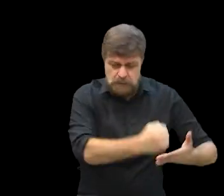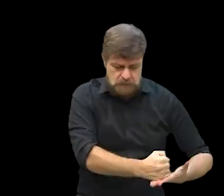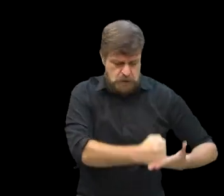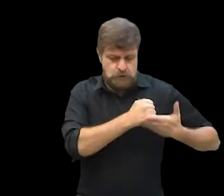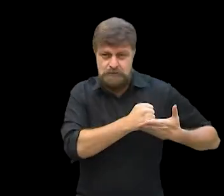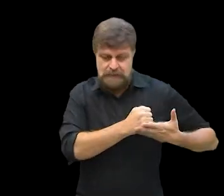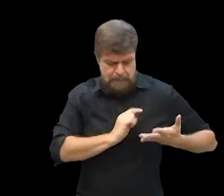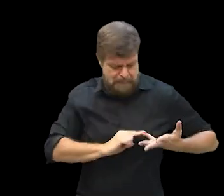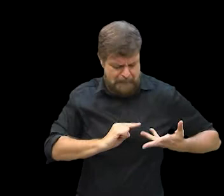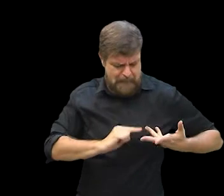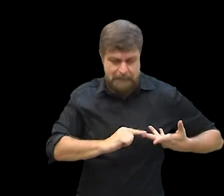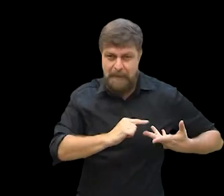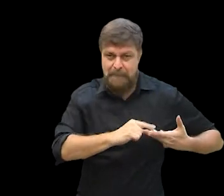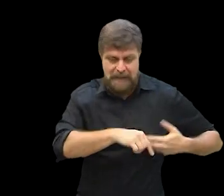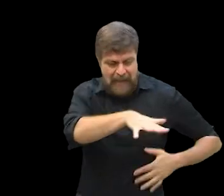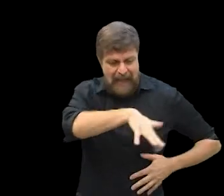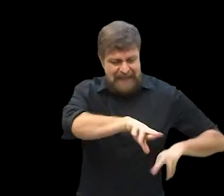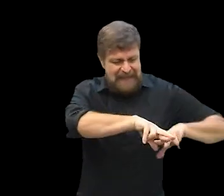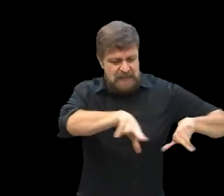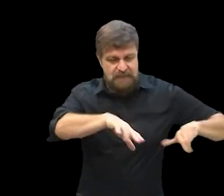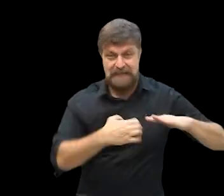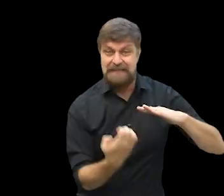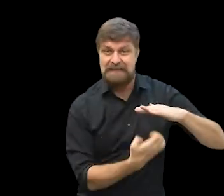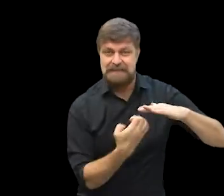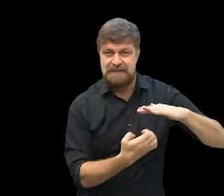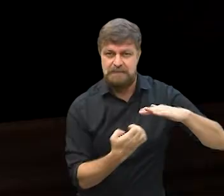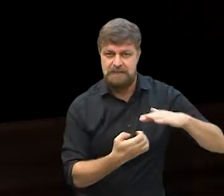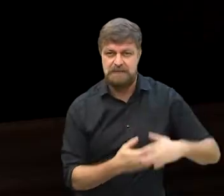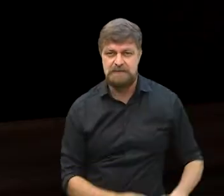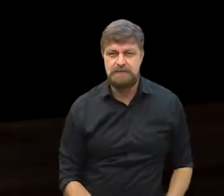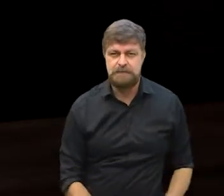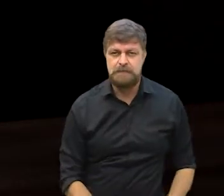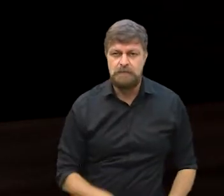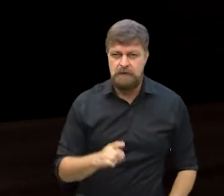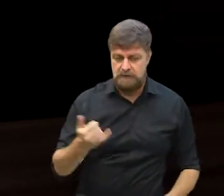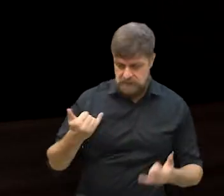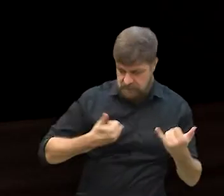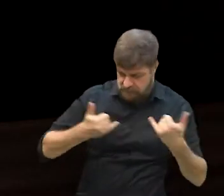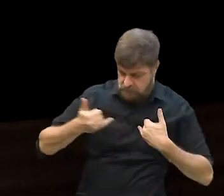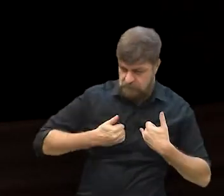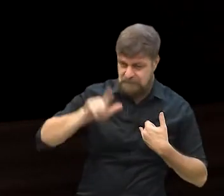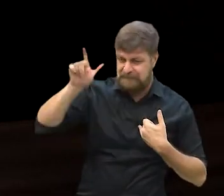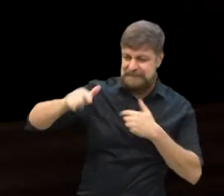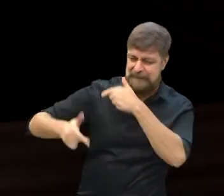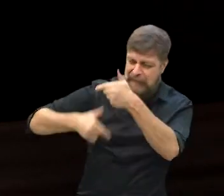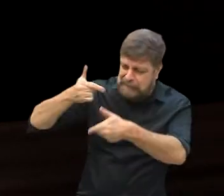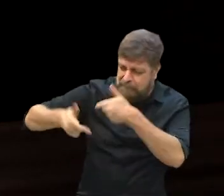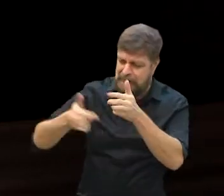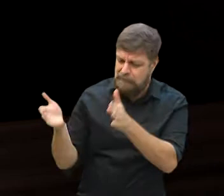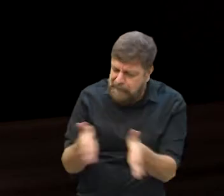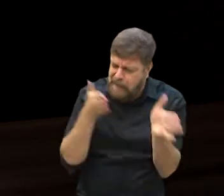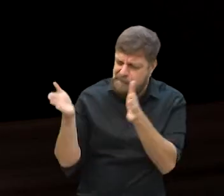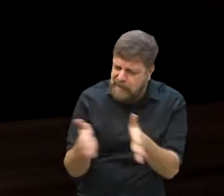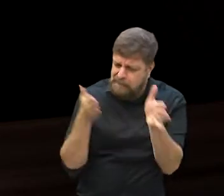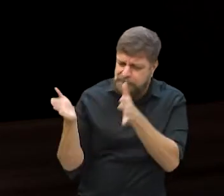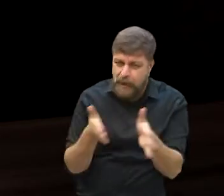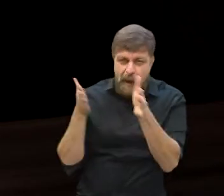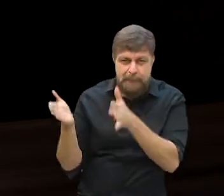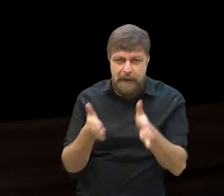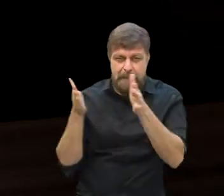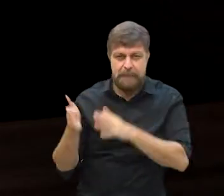para te ajudar em todas as áreas da empresa. Você até mencionou que você trabalhava muito na